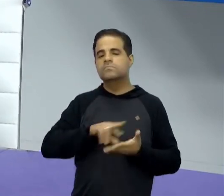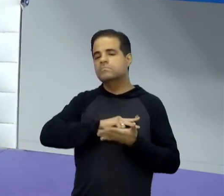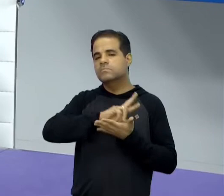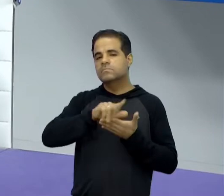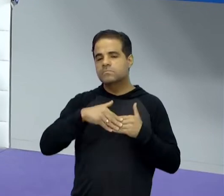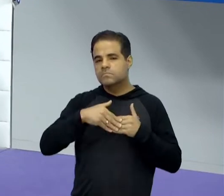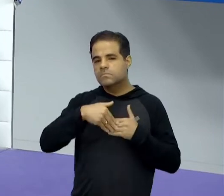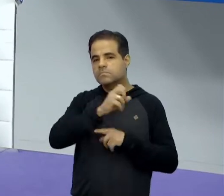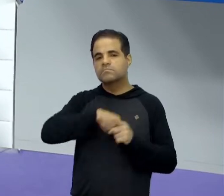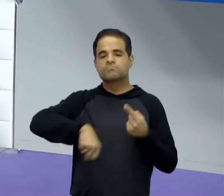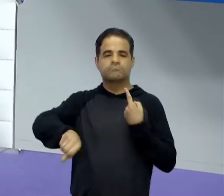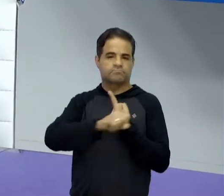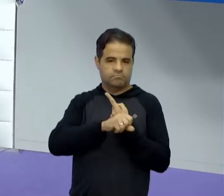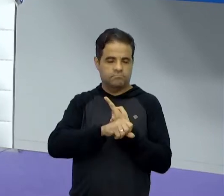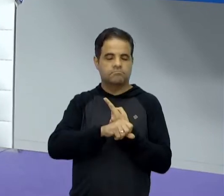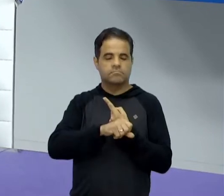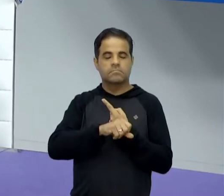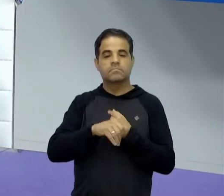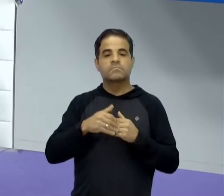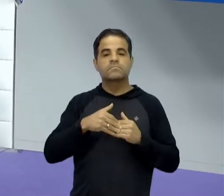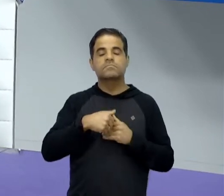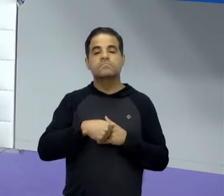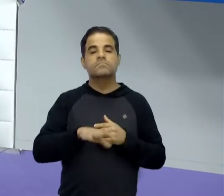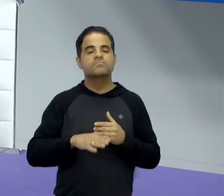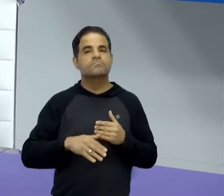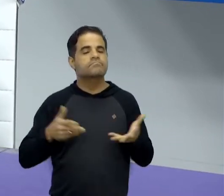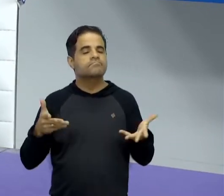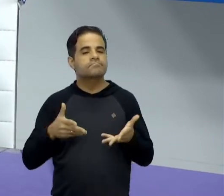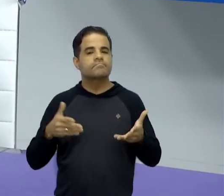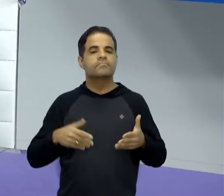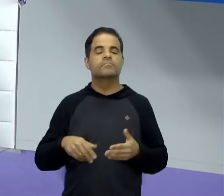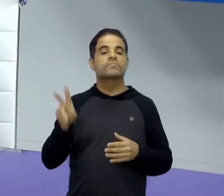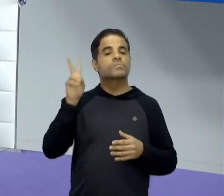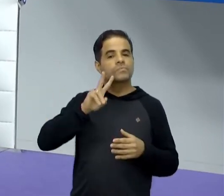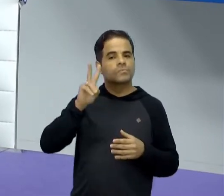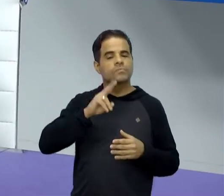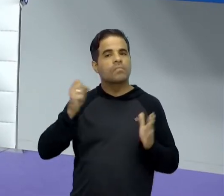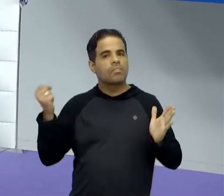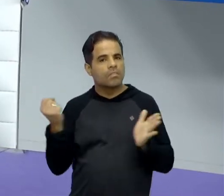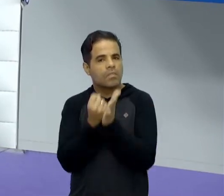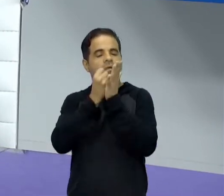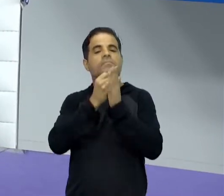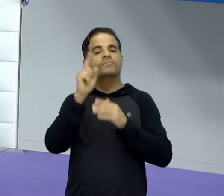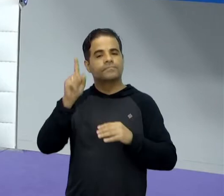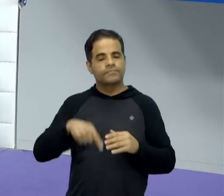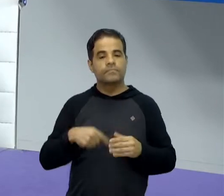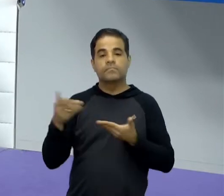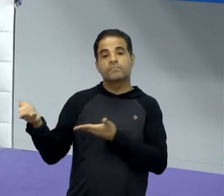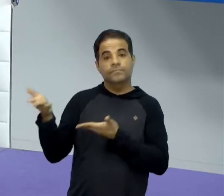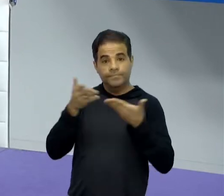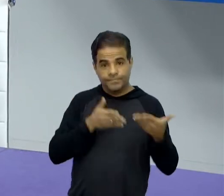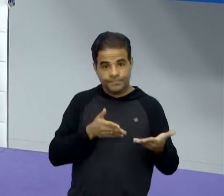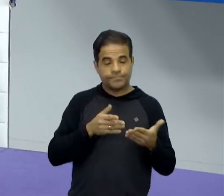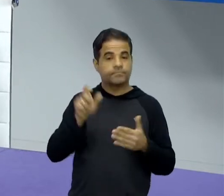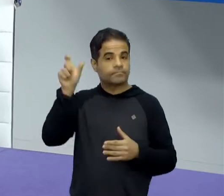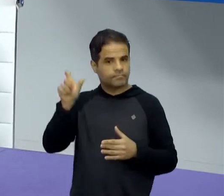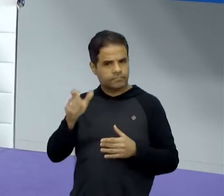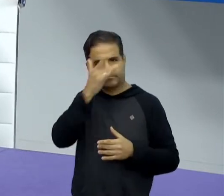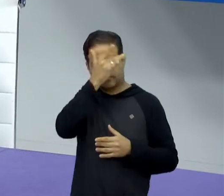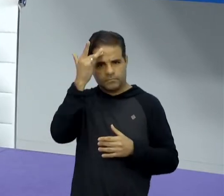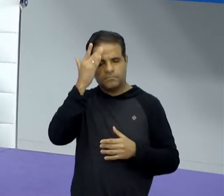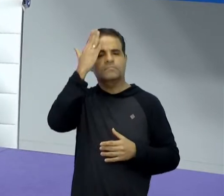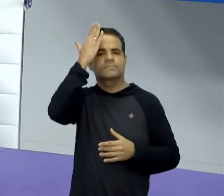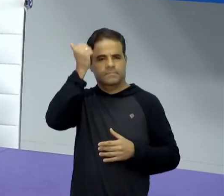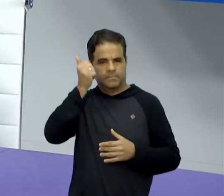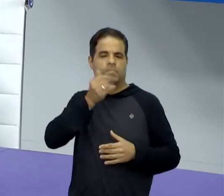mais sociais, de aspectos mais temporais e históricos, evidentemente, mas eu convidei uma especialista que